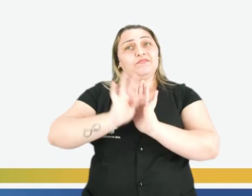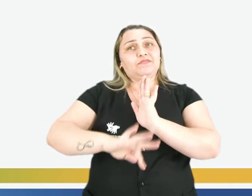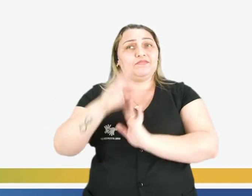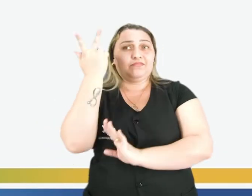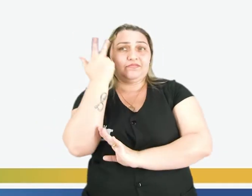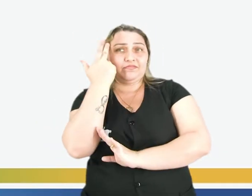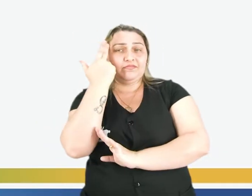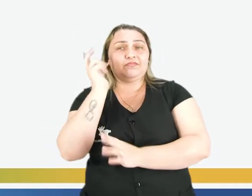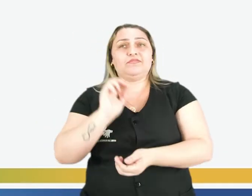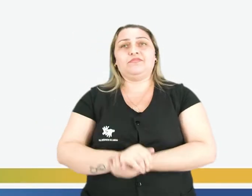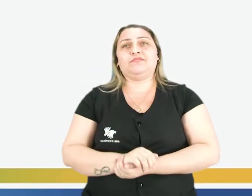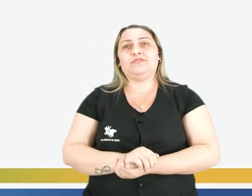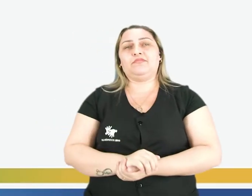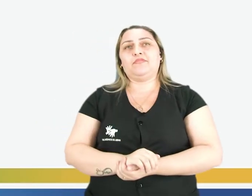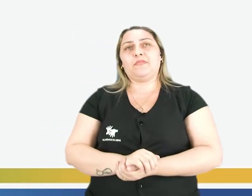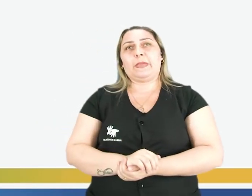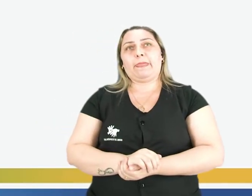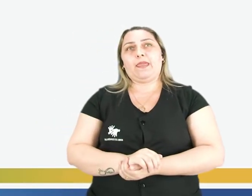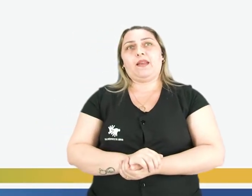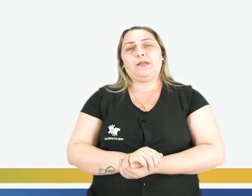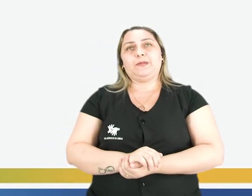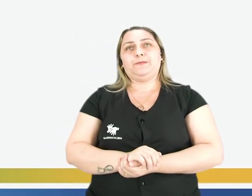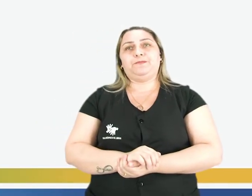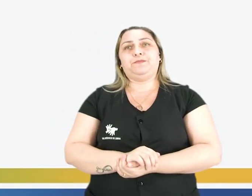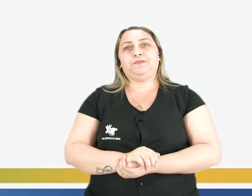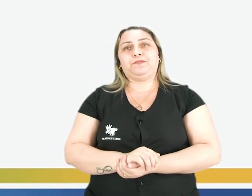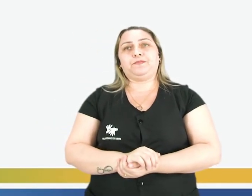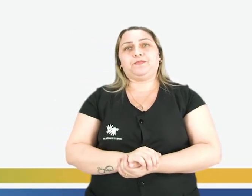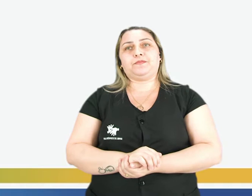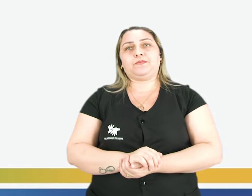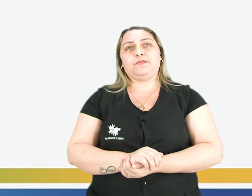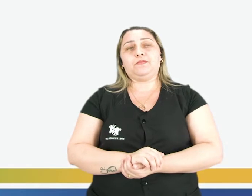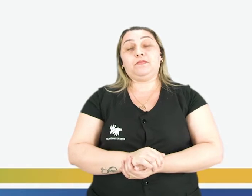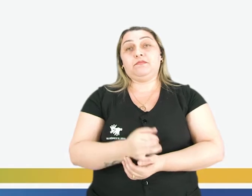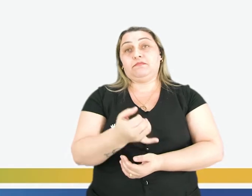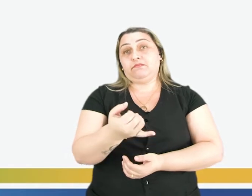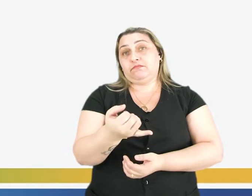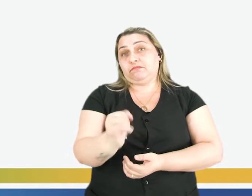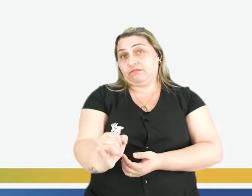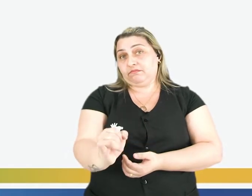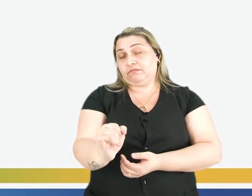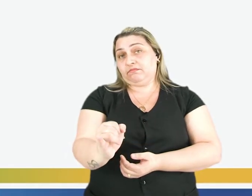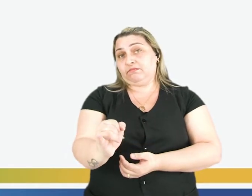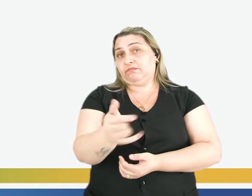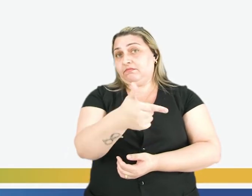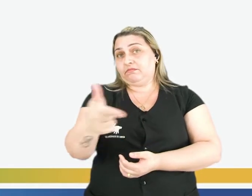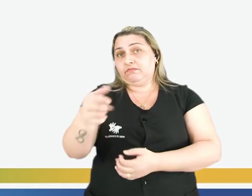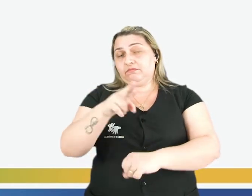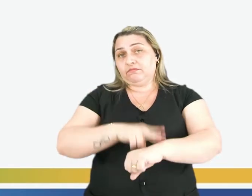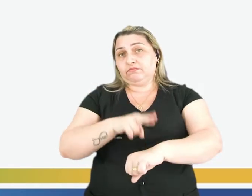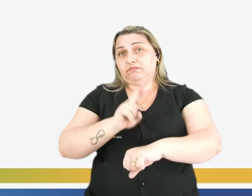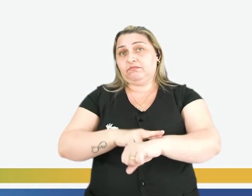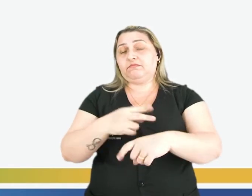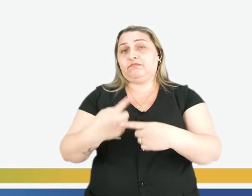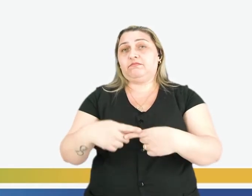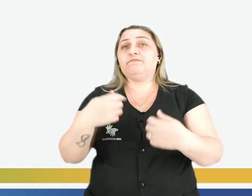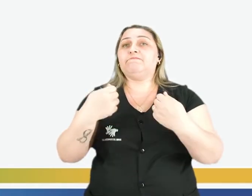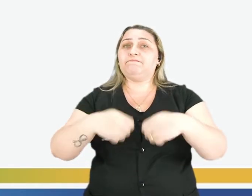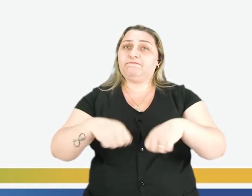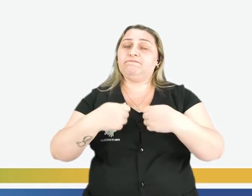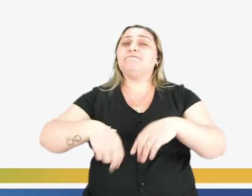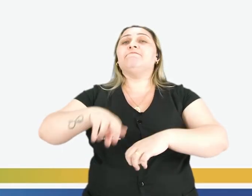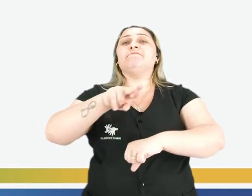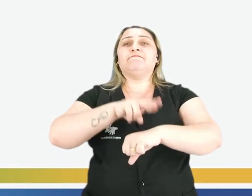normal, né? Não vai ser um texto normal sem ser um cordel, porque ele precisa das